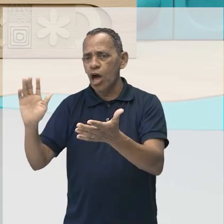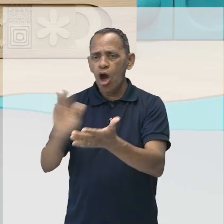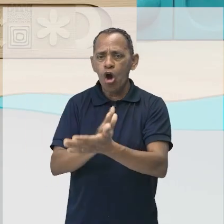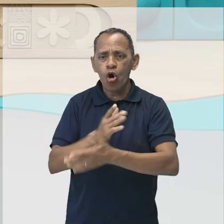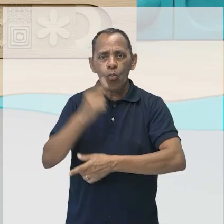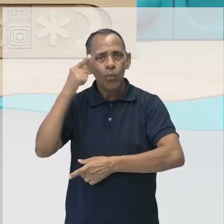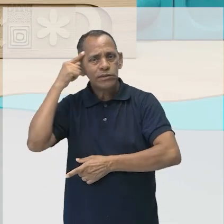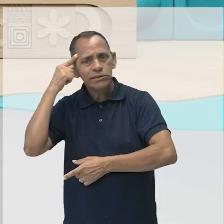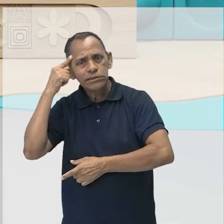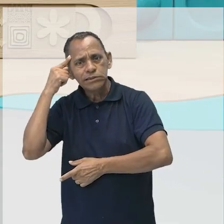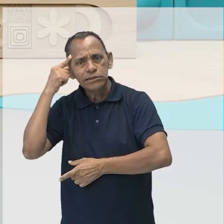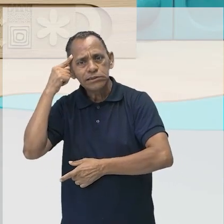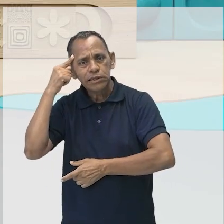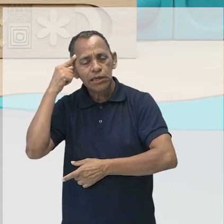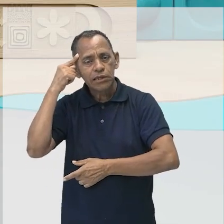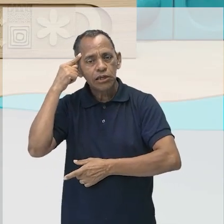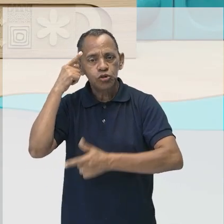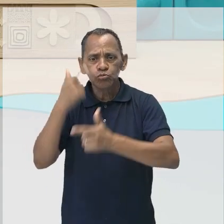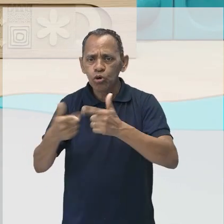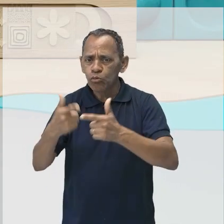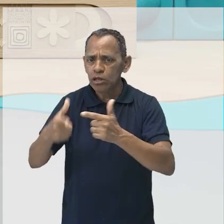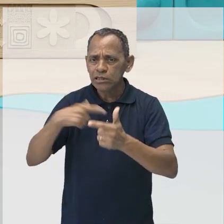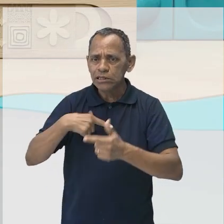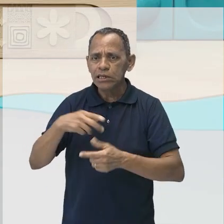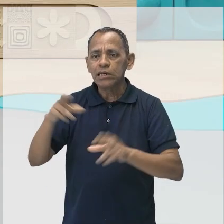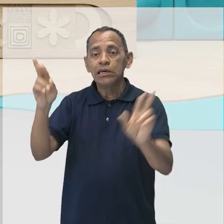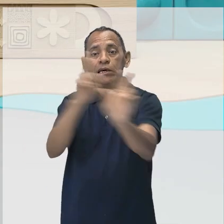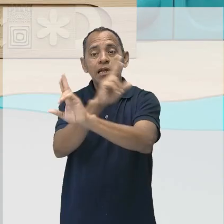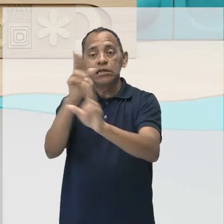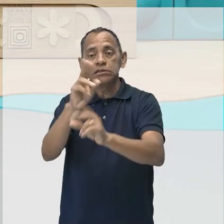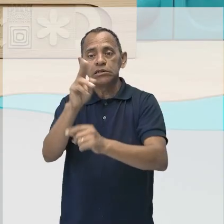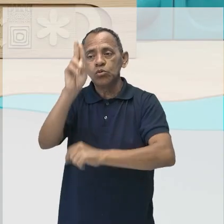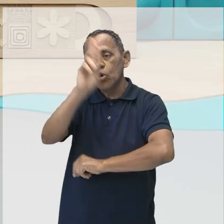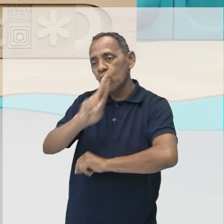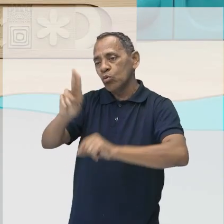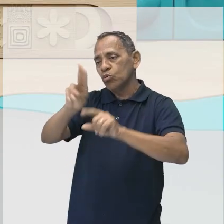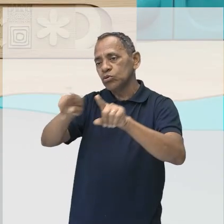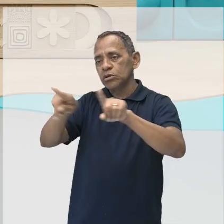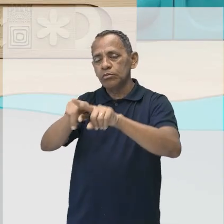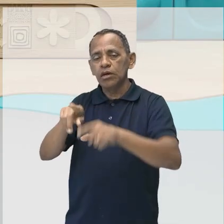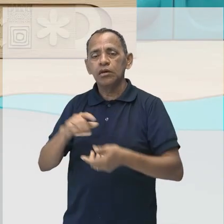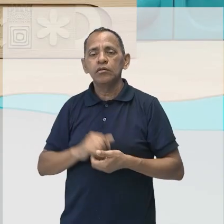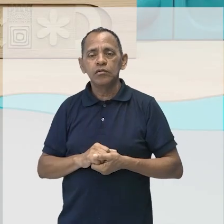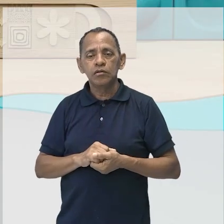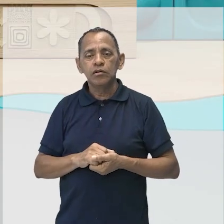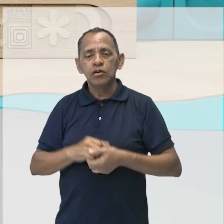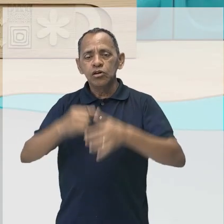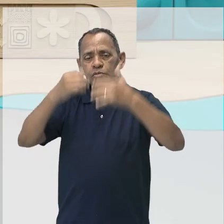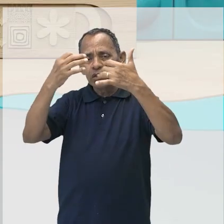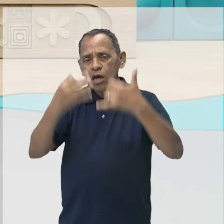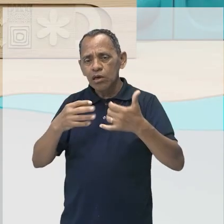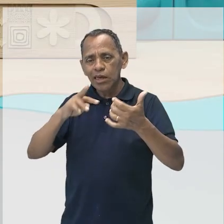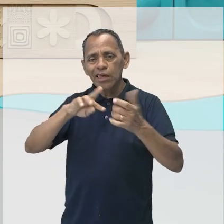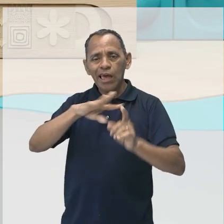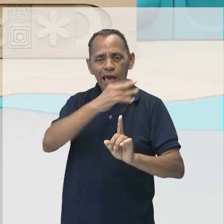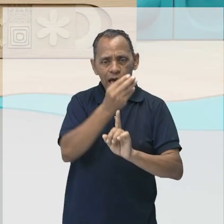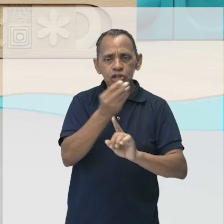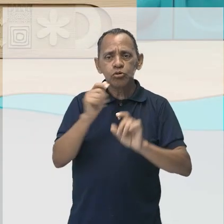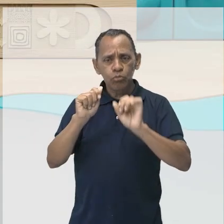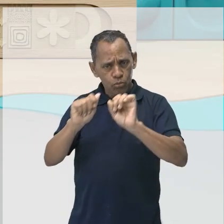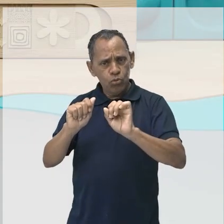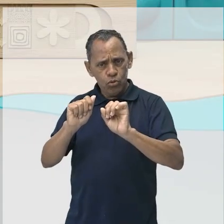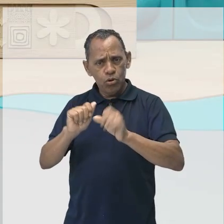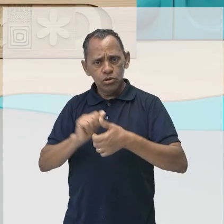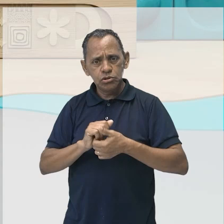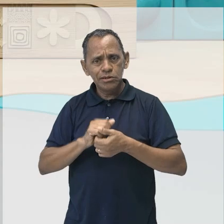em relação ao consumismo. Então, a pop art ela vai dizer assim, que a arte ela pode estar acessível